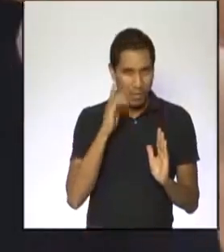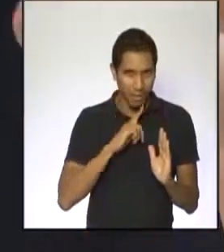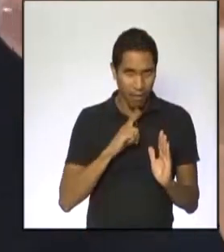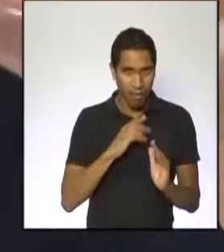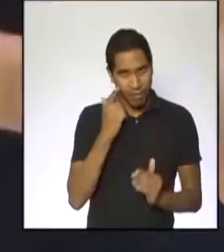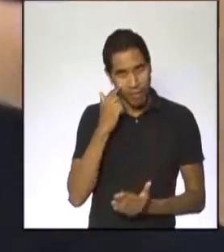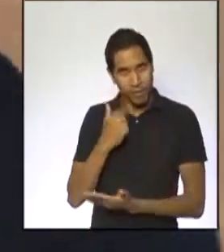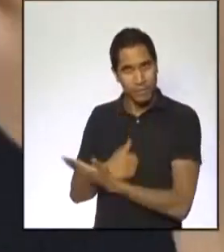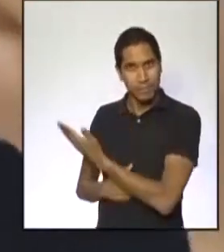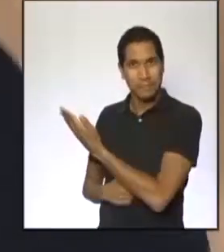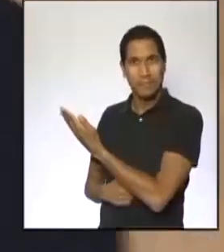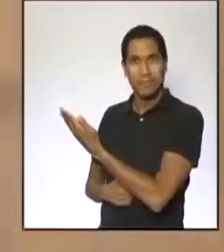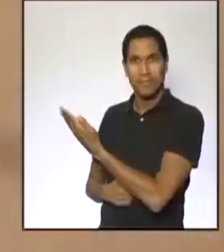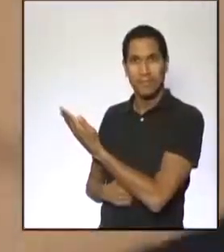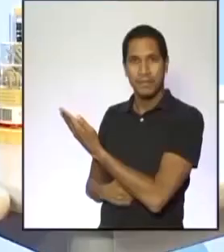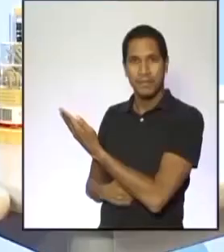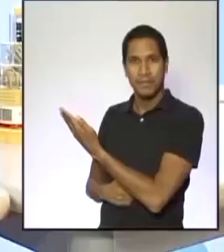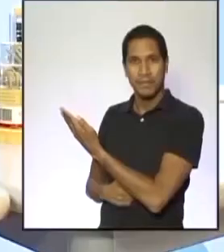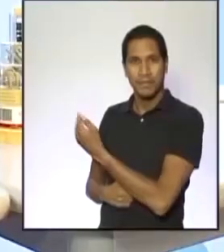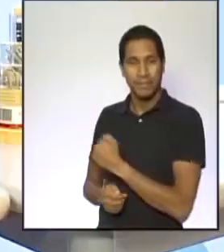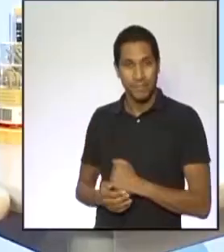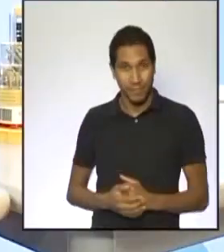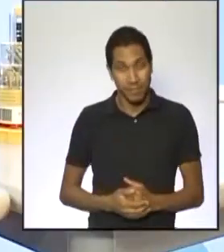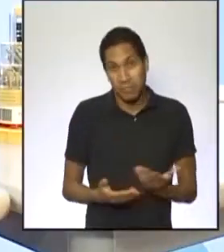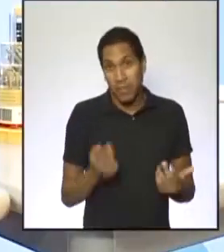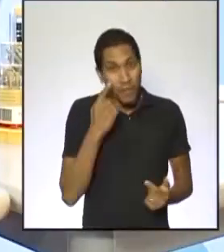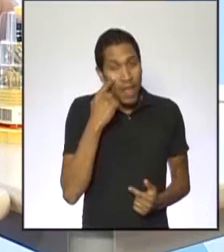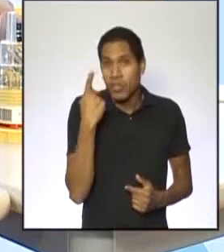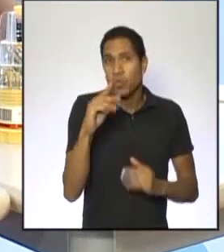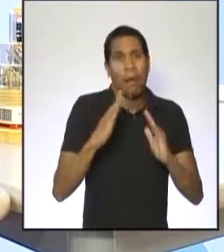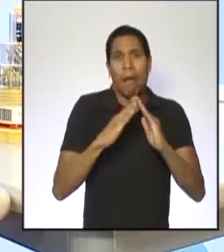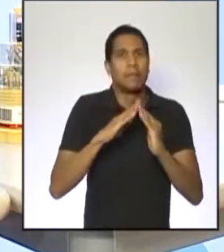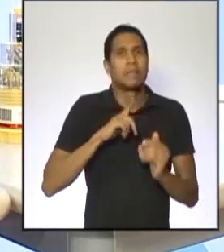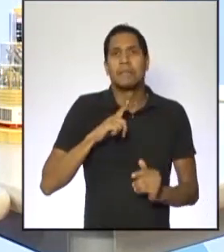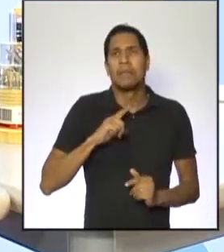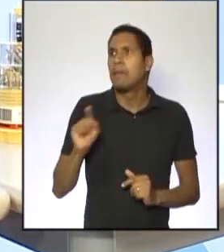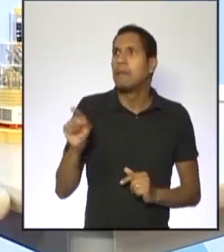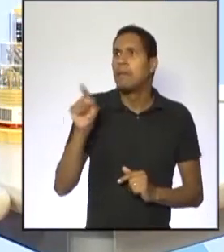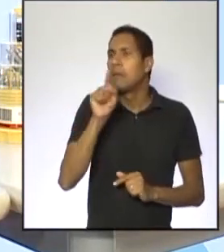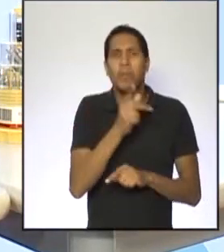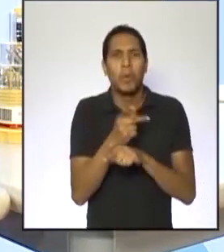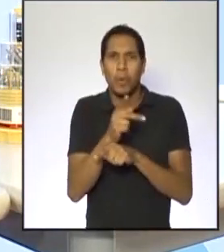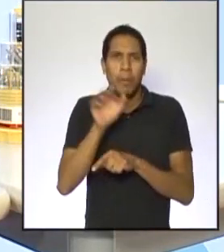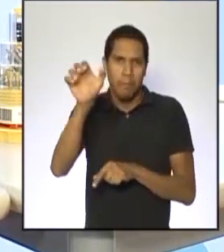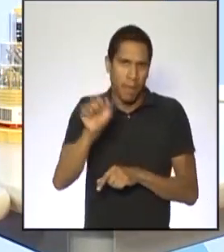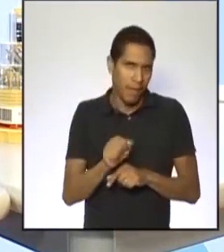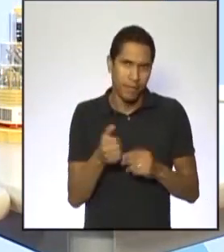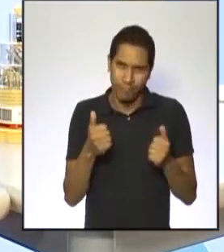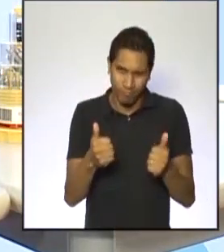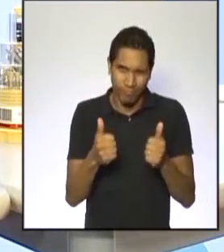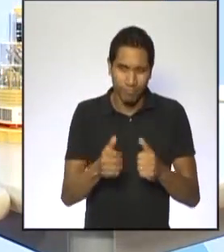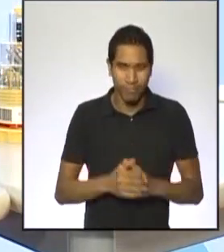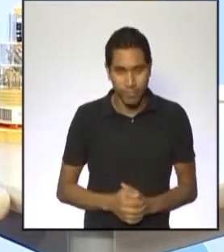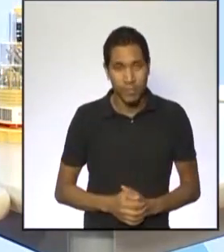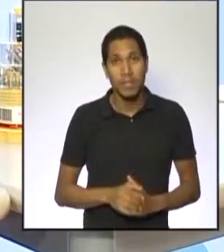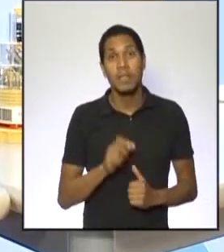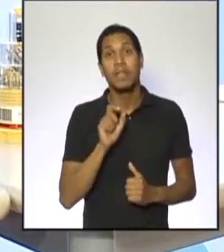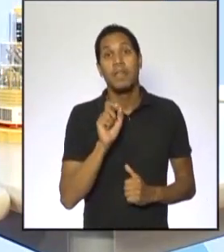vocês olharem para o que vocês tiverem na residência de vocês utilizarem. Nós vamos pegar a